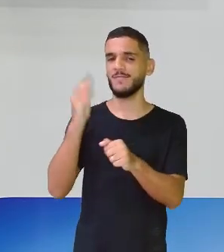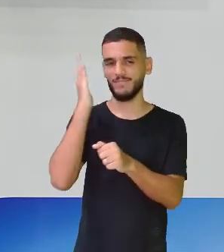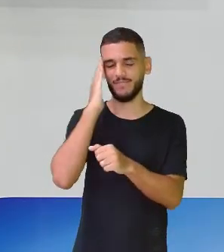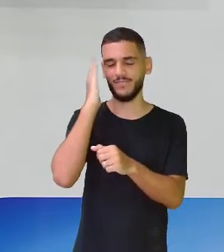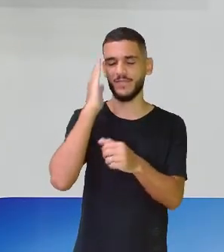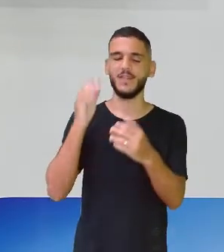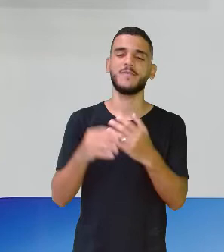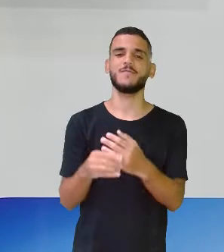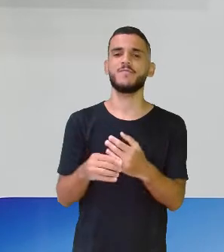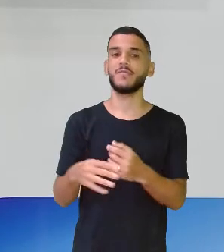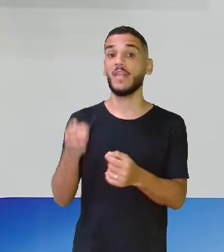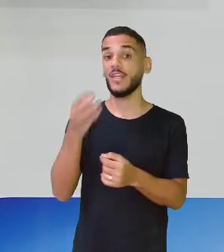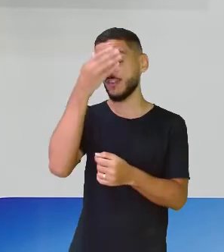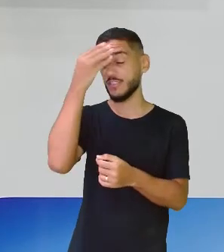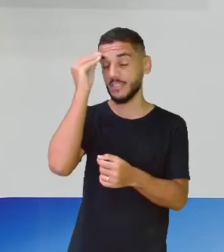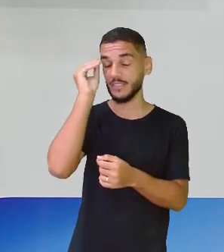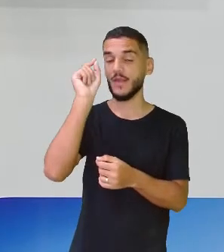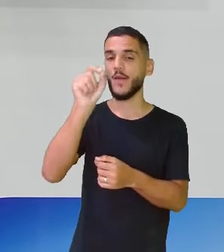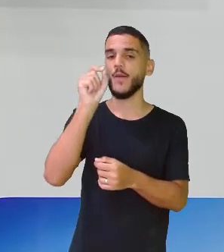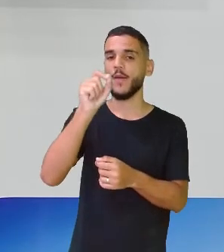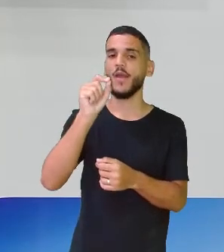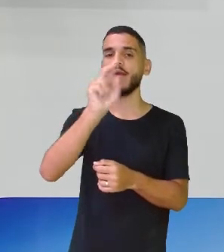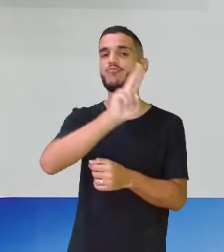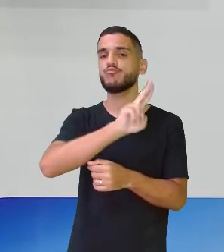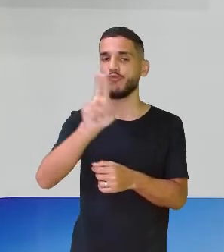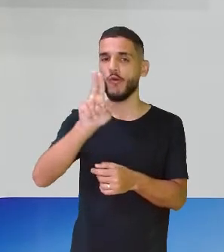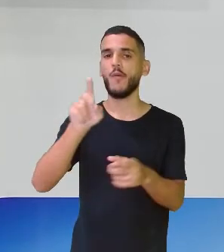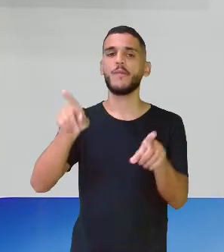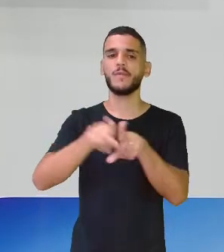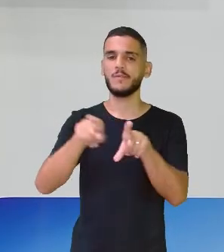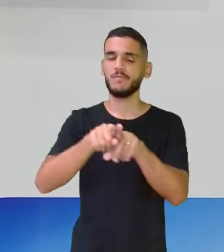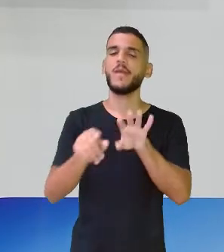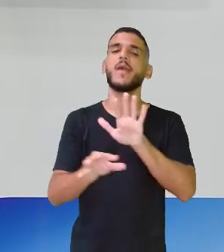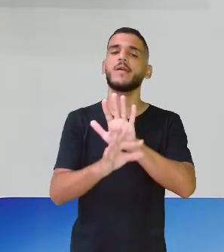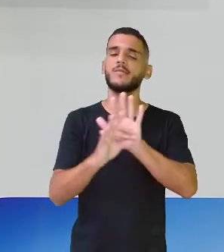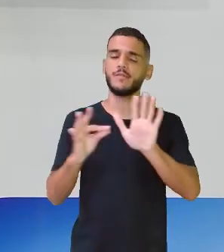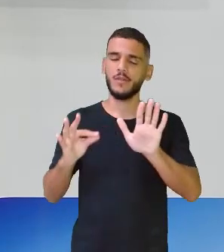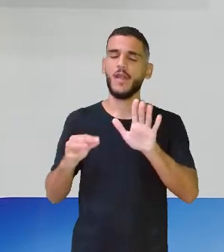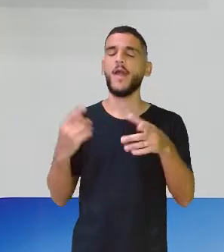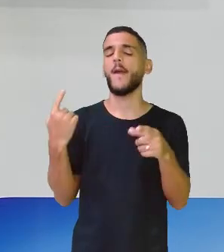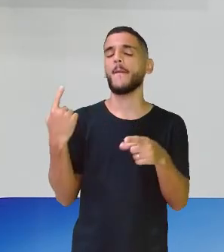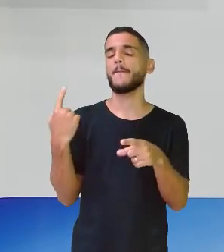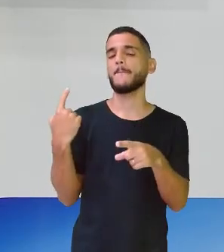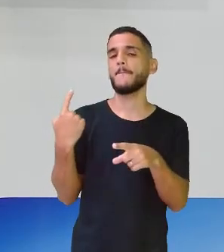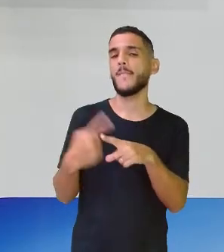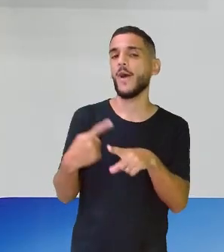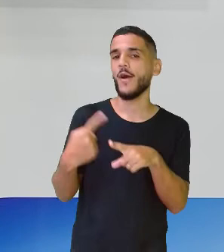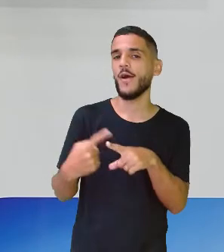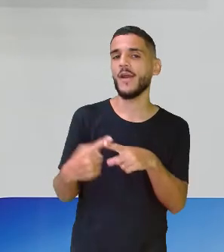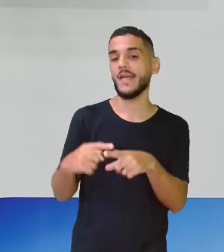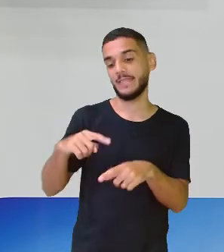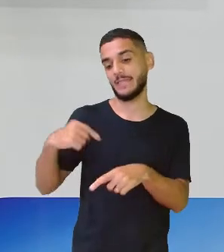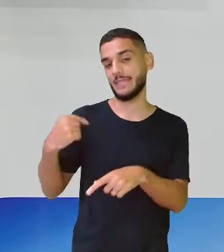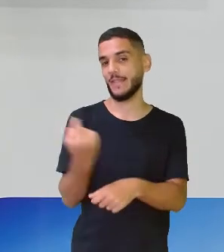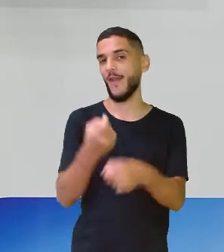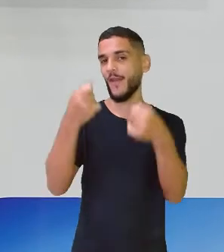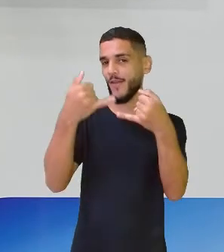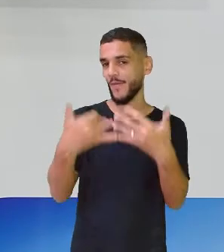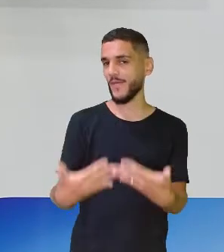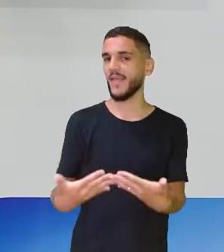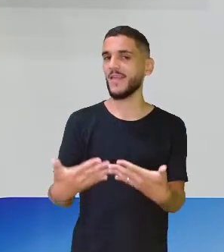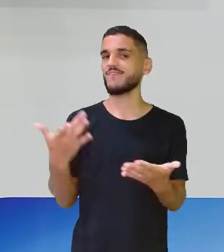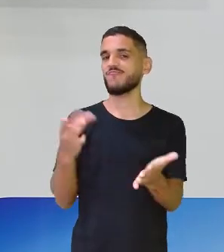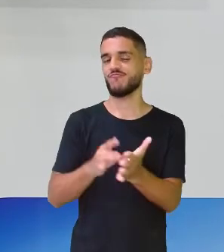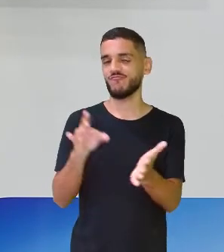nome e a autora para vocês encontrarem com mais facilidade. E também porque a gente já falou bastante